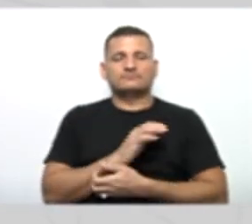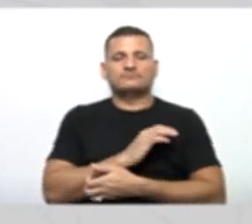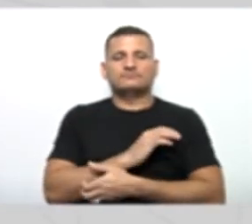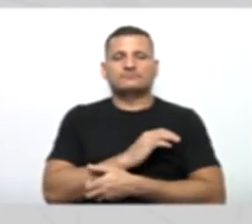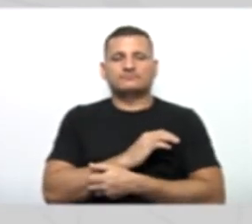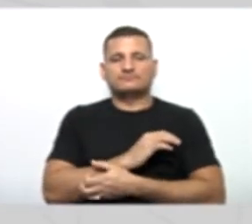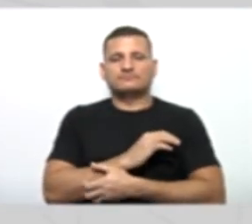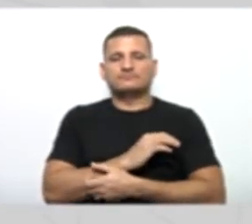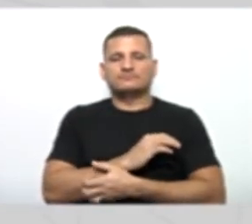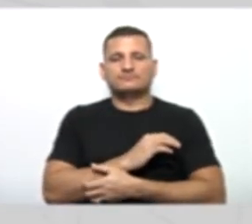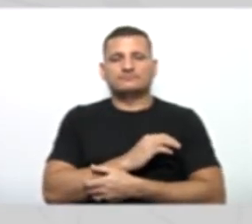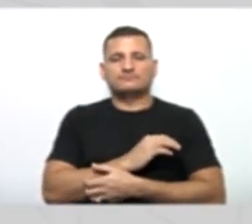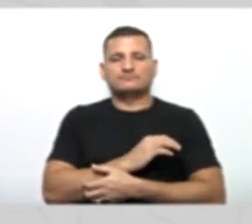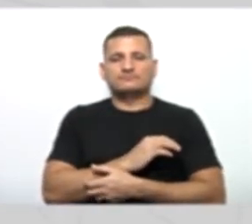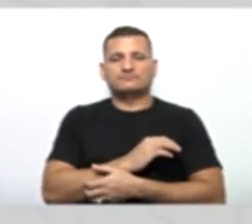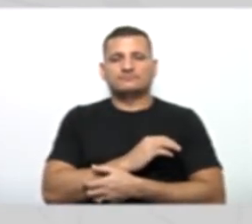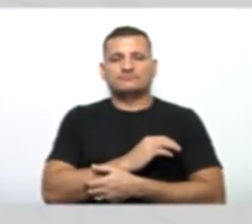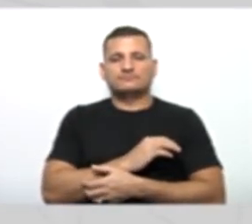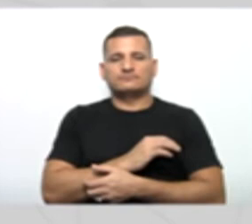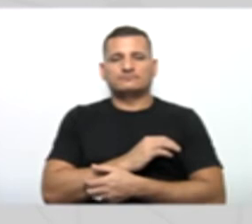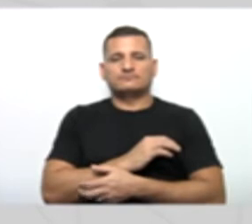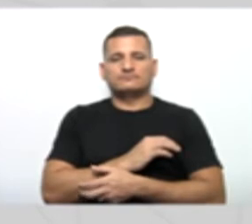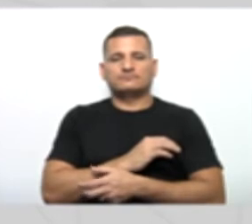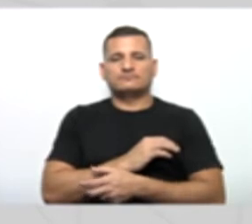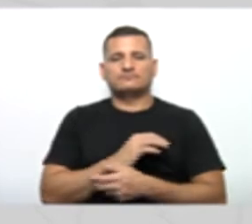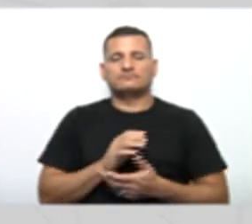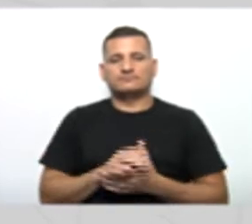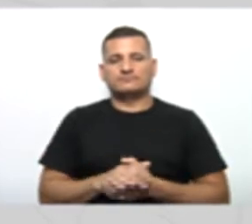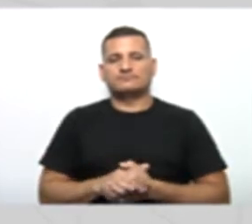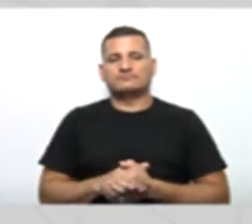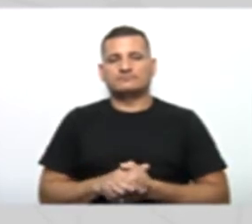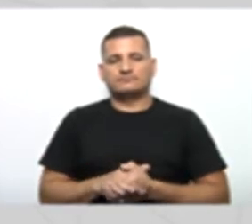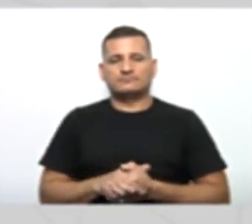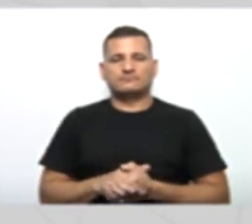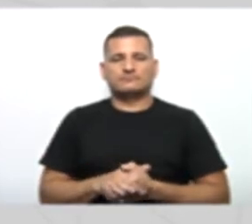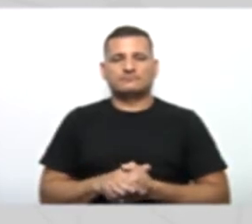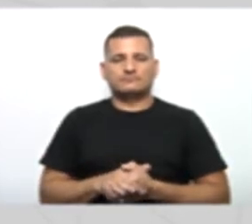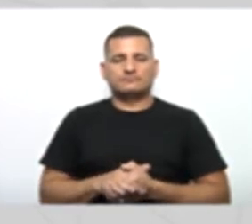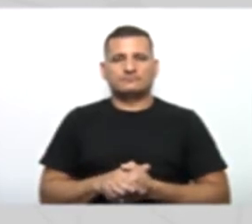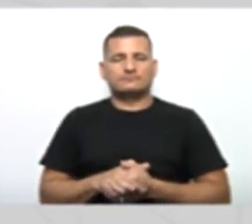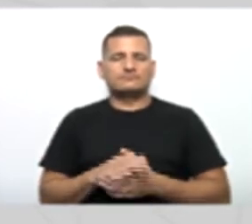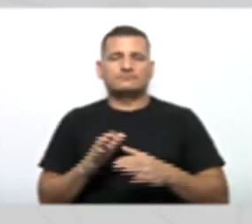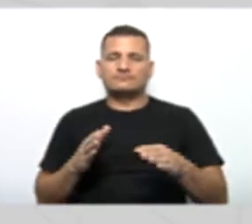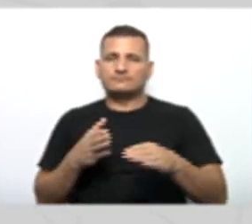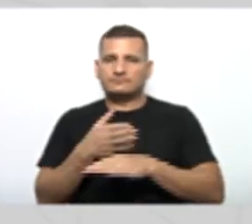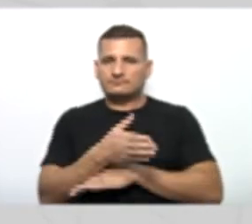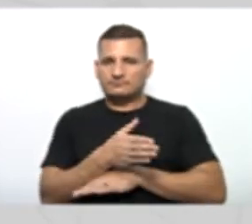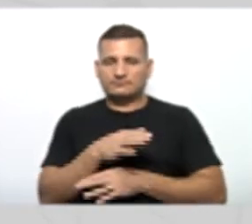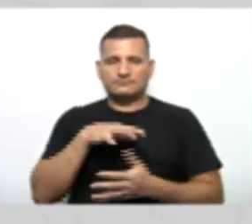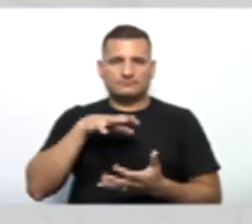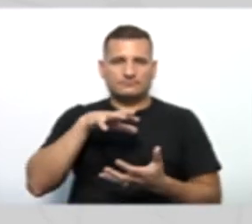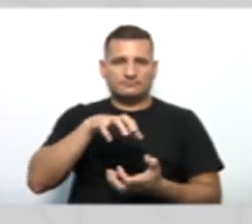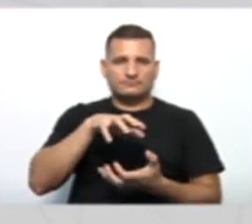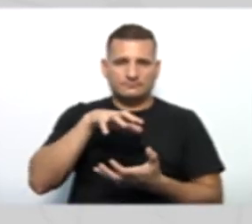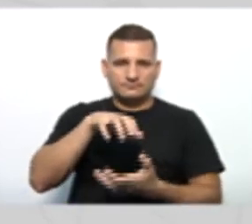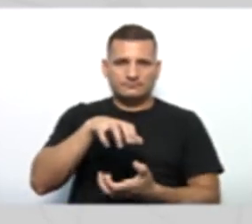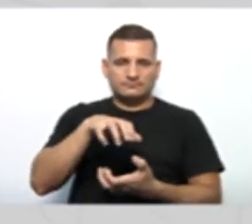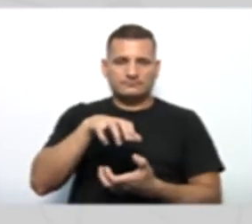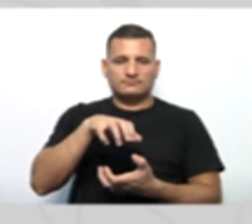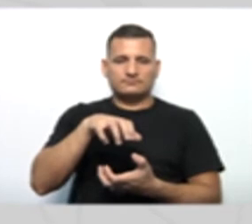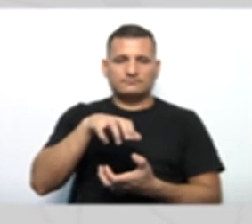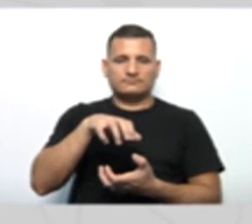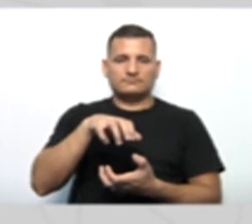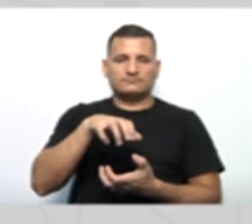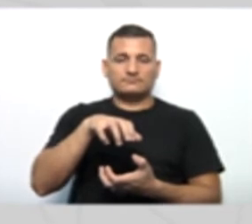aqueles em que a pressões o freezer árticos contratantes ou interessados em participar de um movimento grevista ele é algo